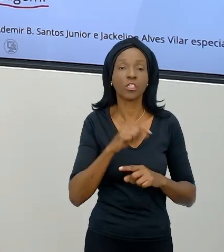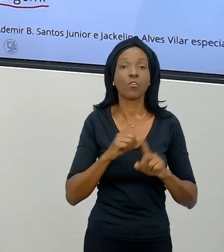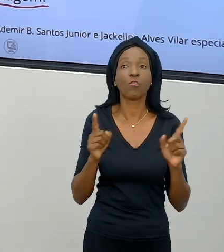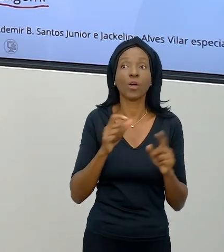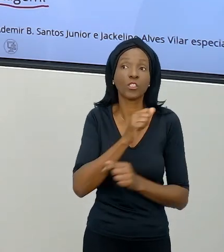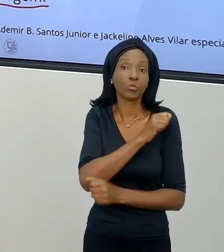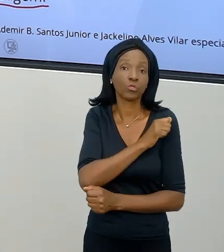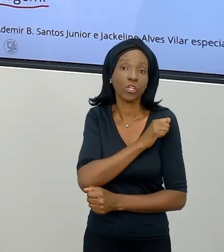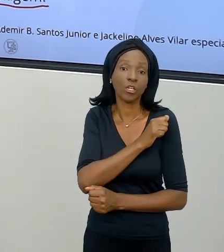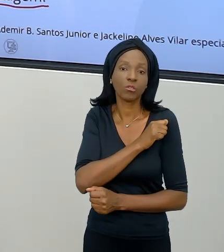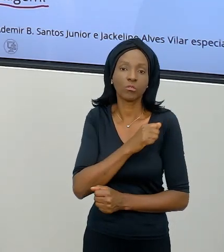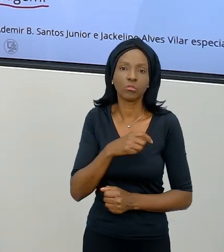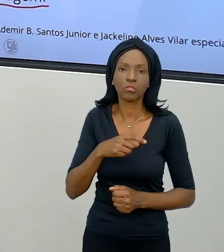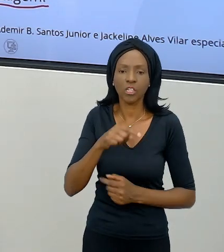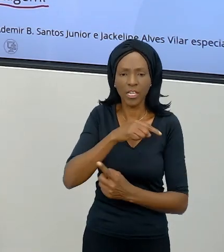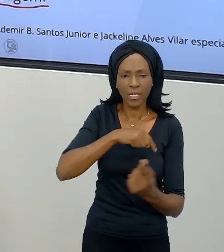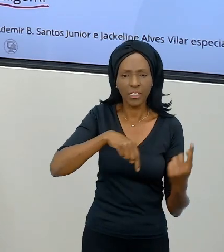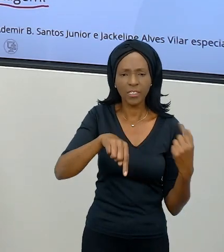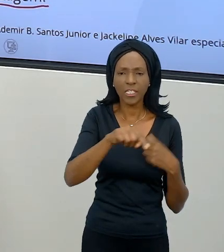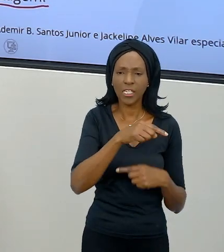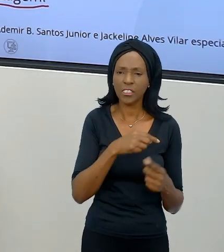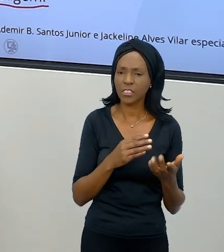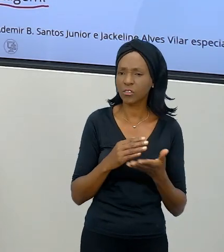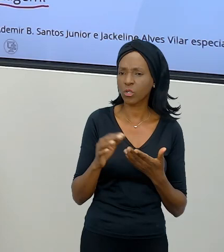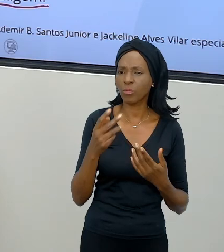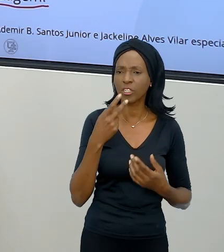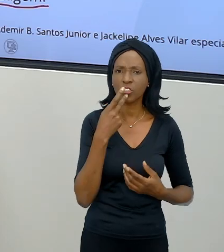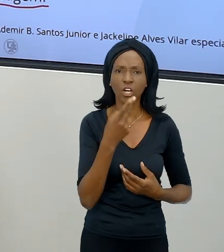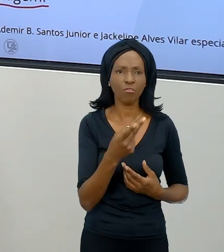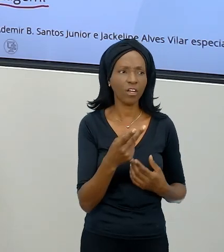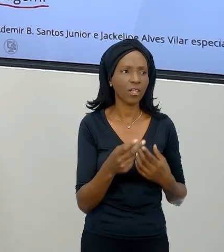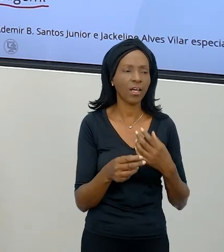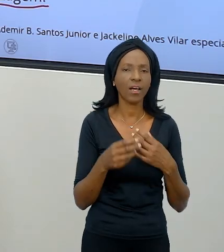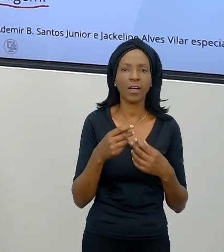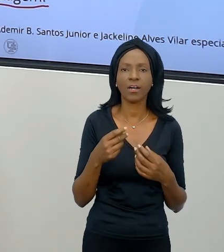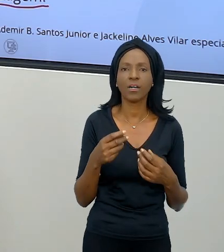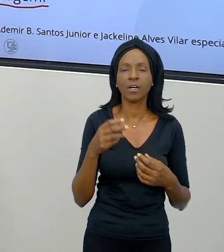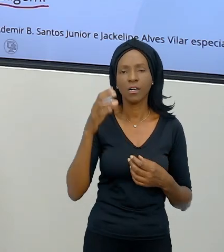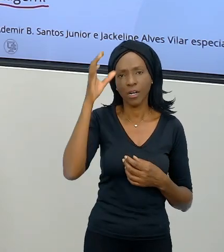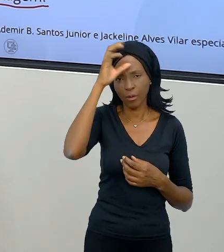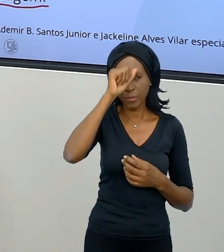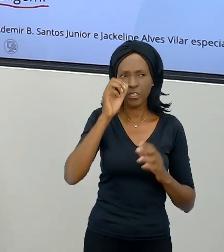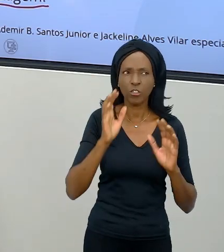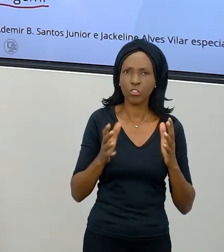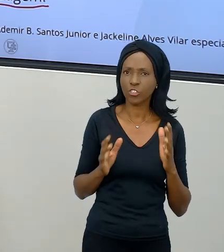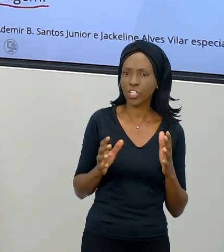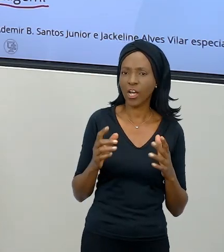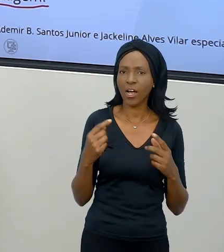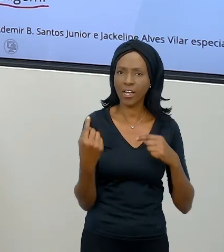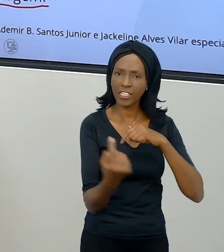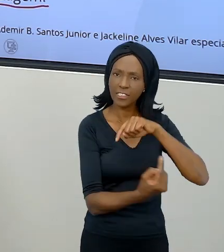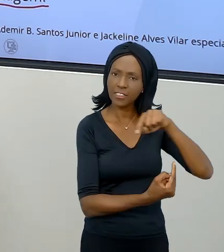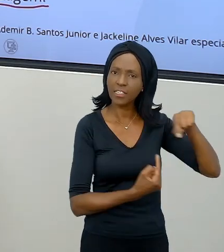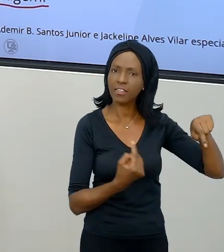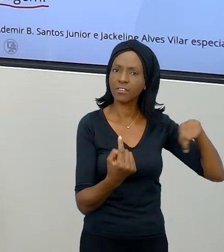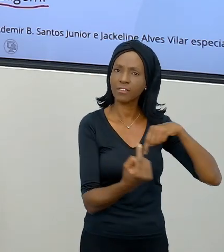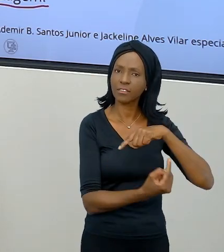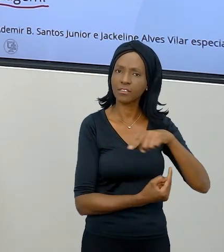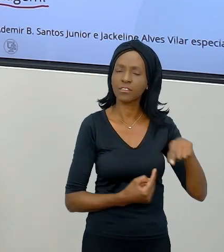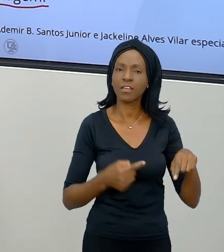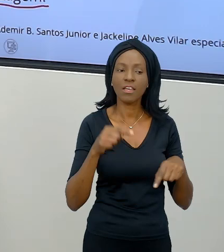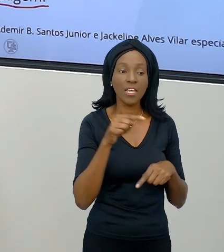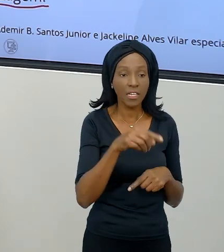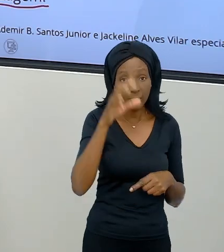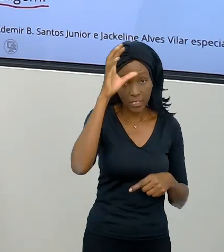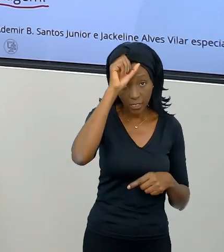alunos, eles vão interagindo entre eles e eles vão somando o que aprenderam uns com os outros, eles